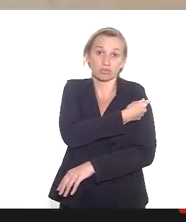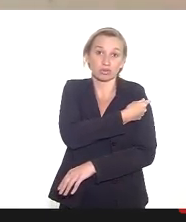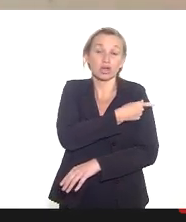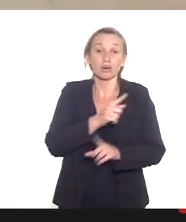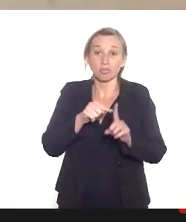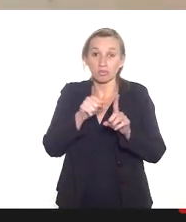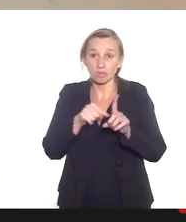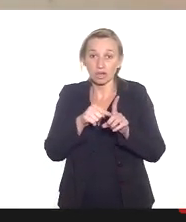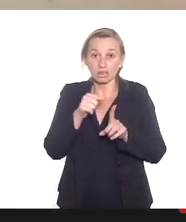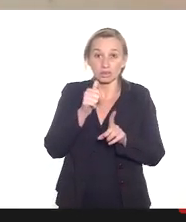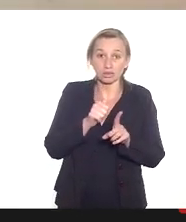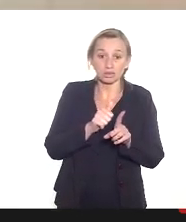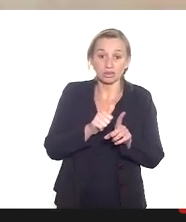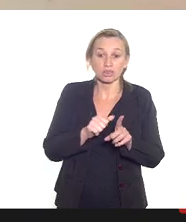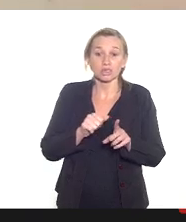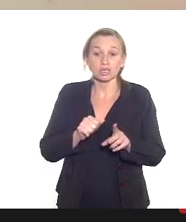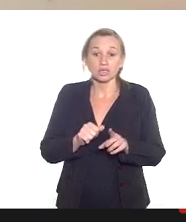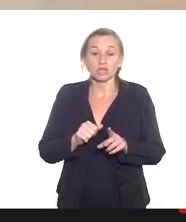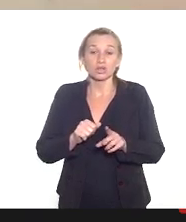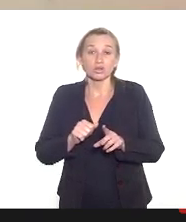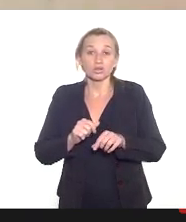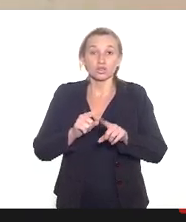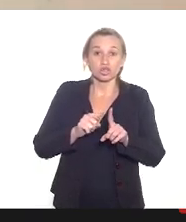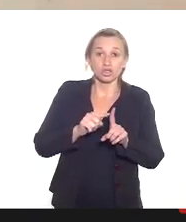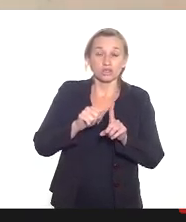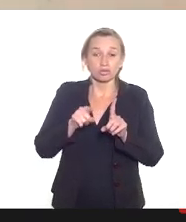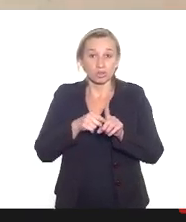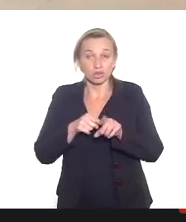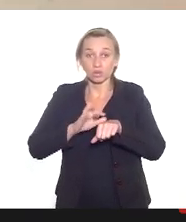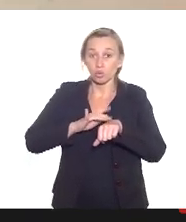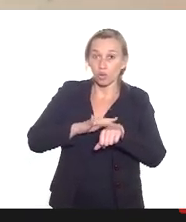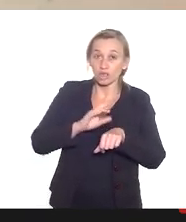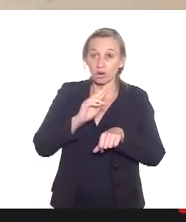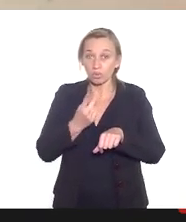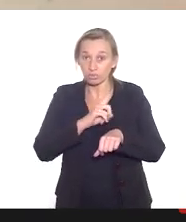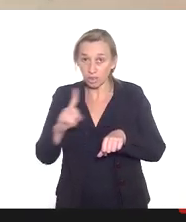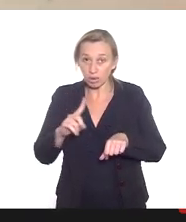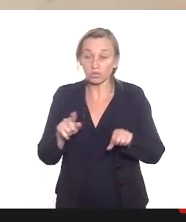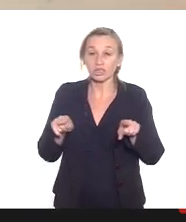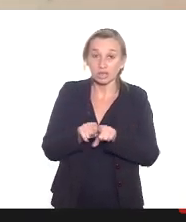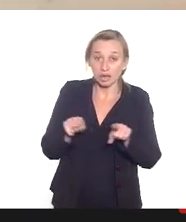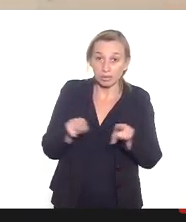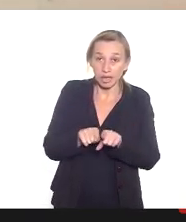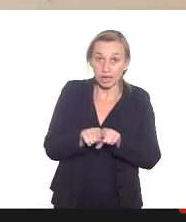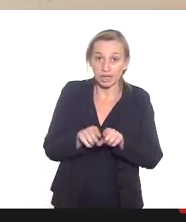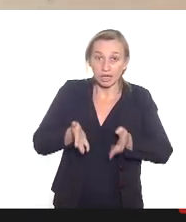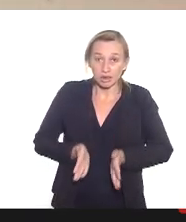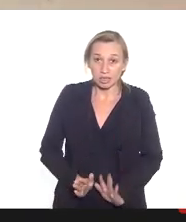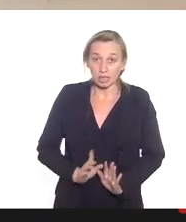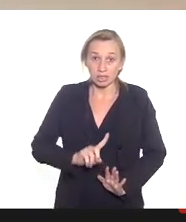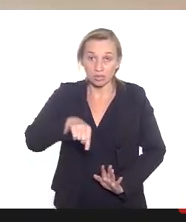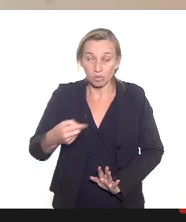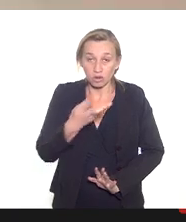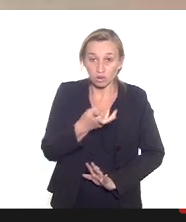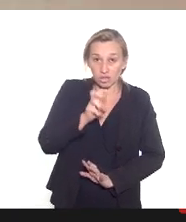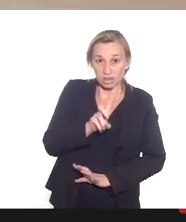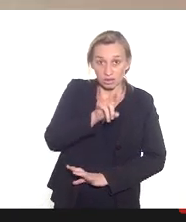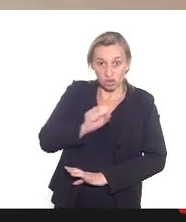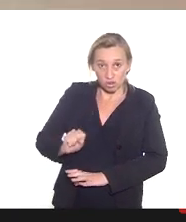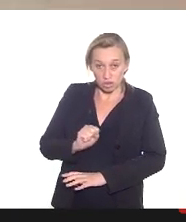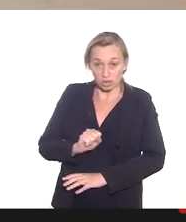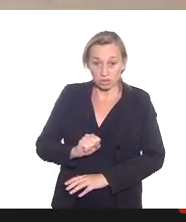gestante com e sem como a umidade gestantes e puérperas e também que não há nenhuma restrição para